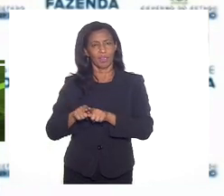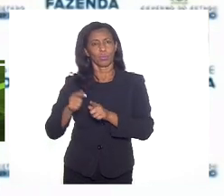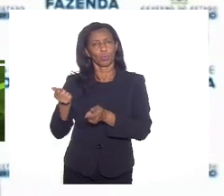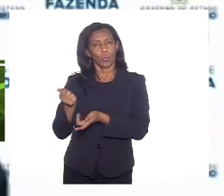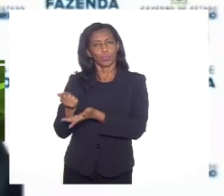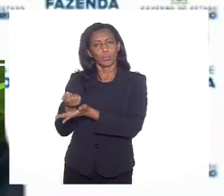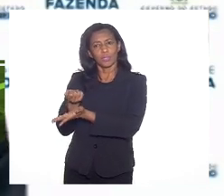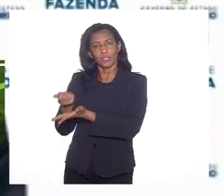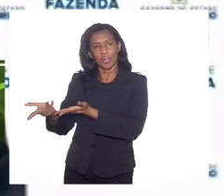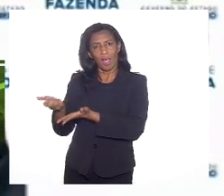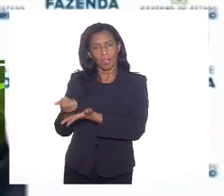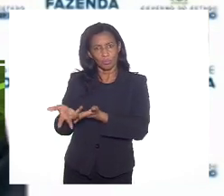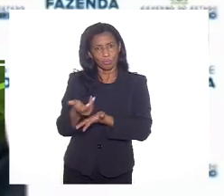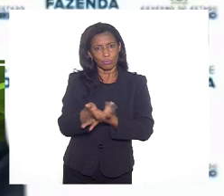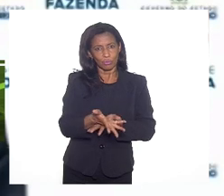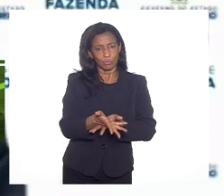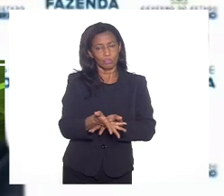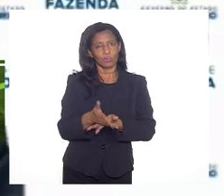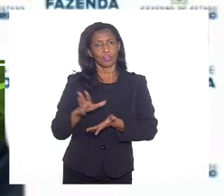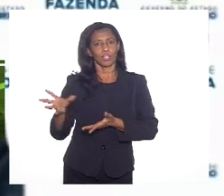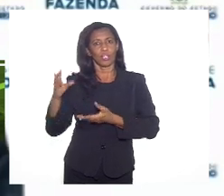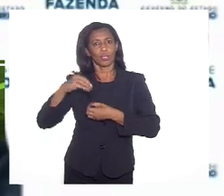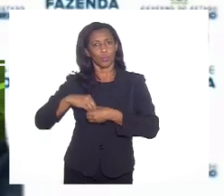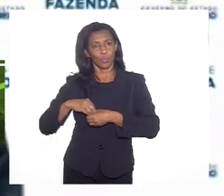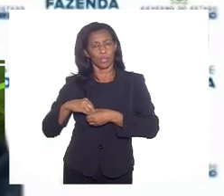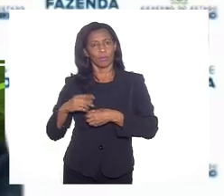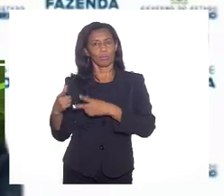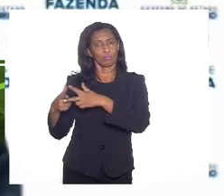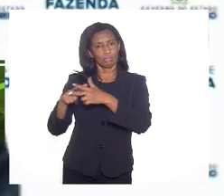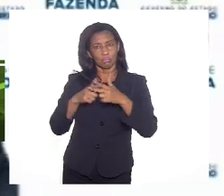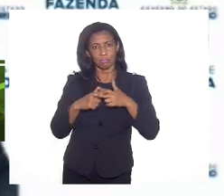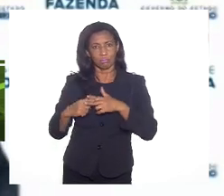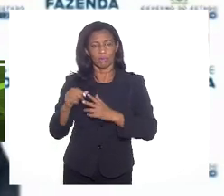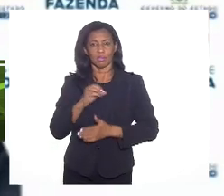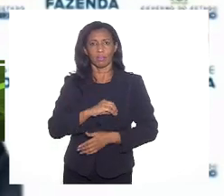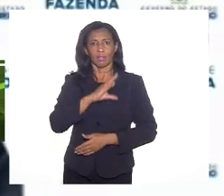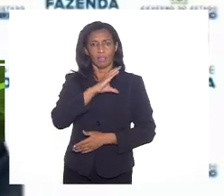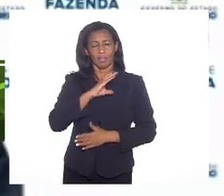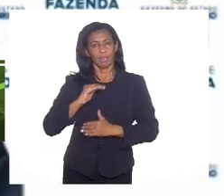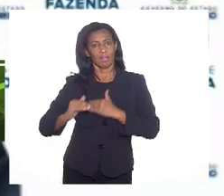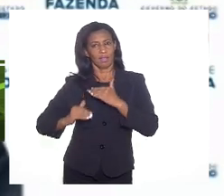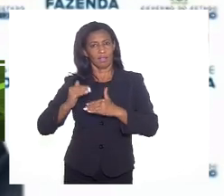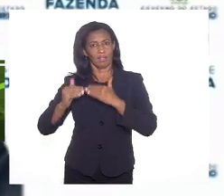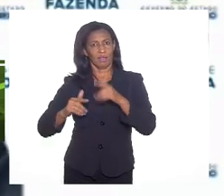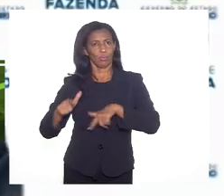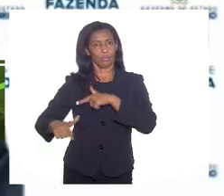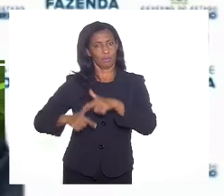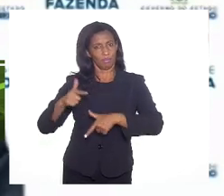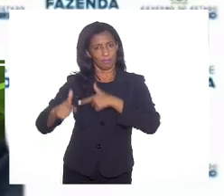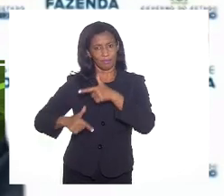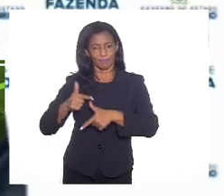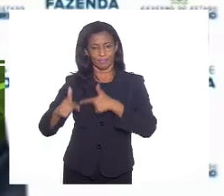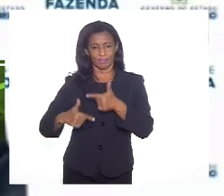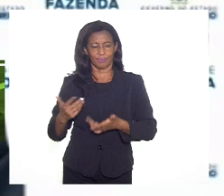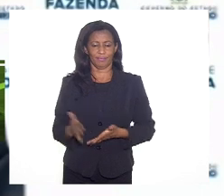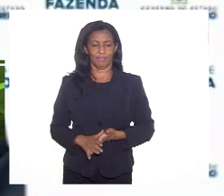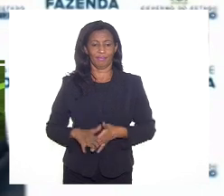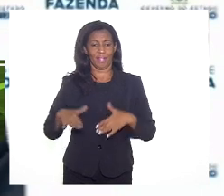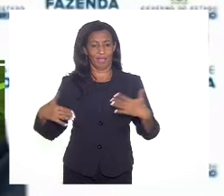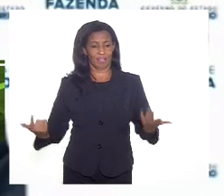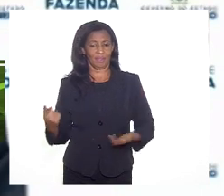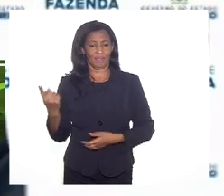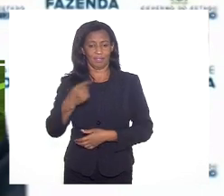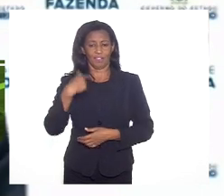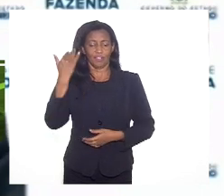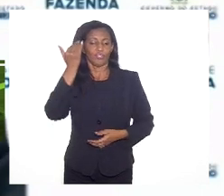despesas, incluindo eventuais reajustes que a gente tenha na carreira do servidor. É assim que a gente entende. O